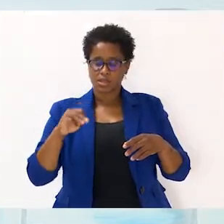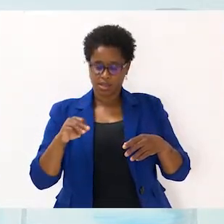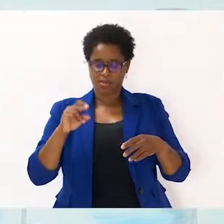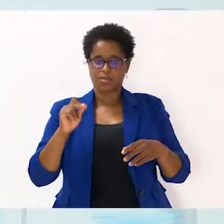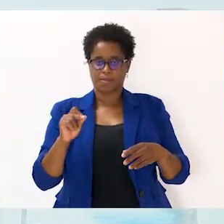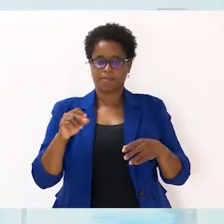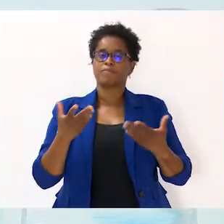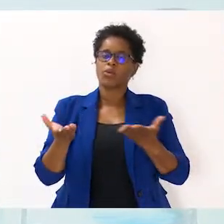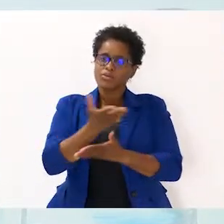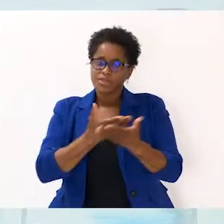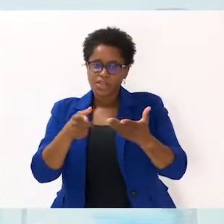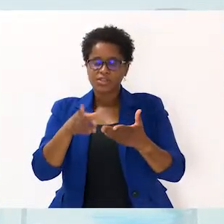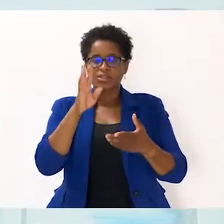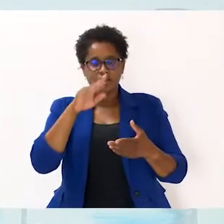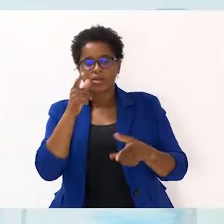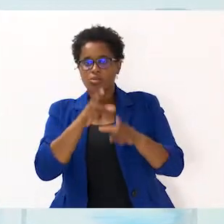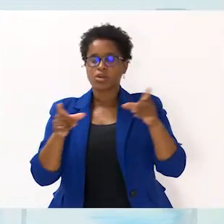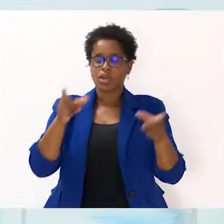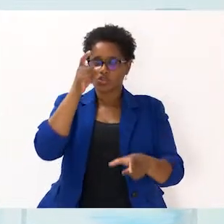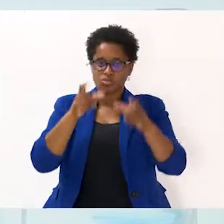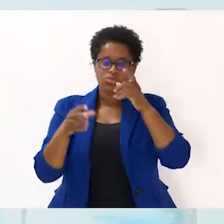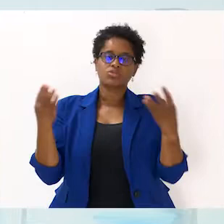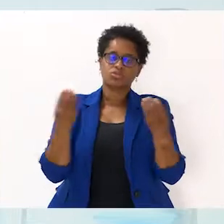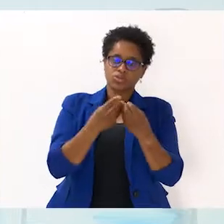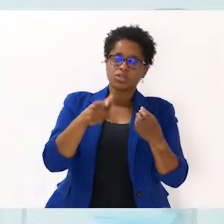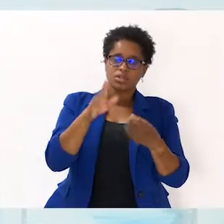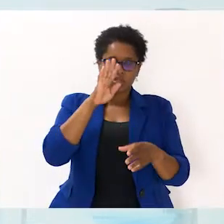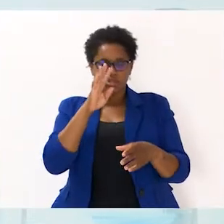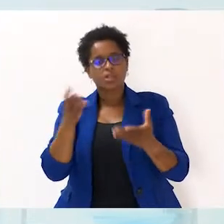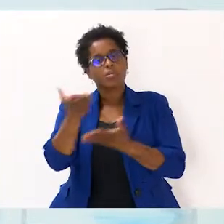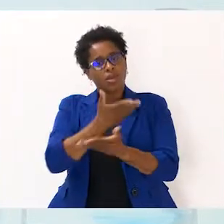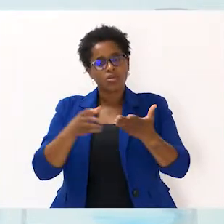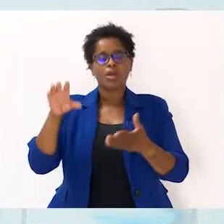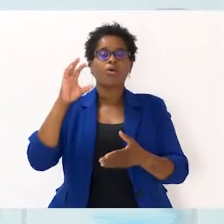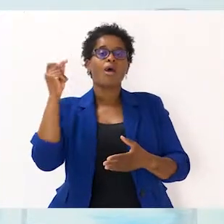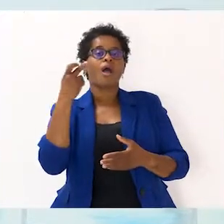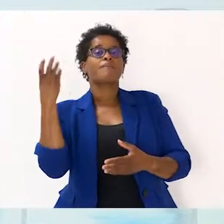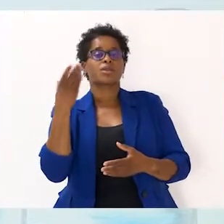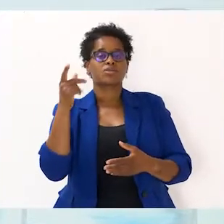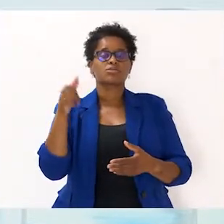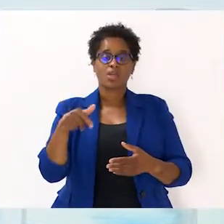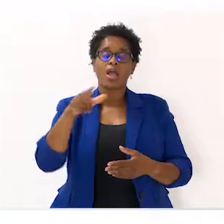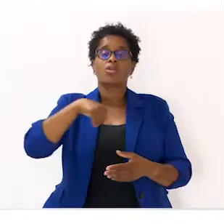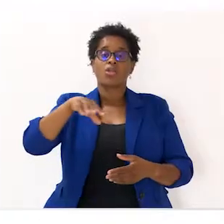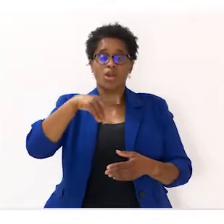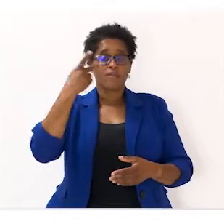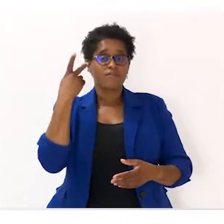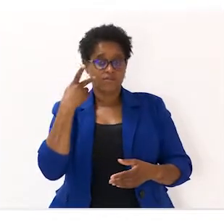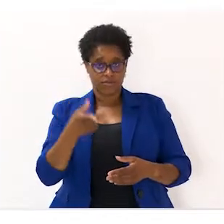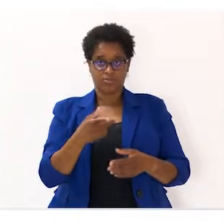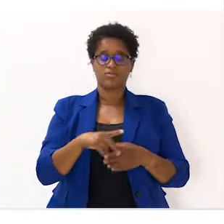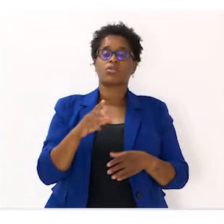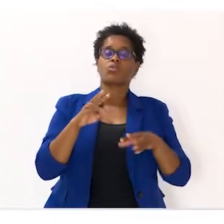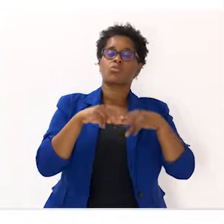populações vão interagir entre si e também vão interagir com o ambiente, com o meio onde estão inseridos, então formando o